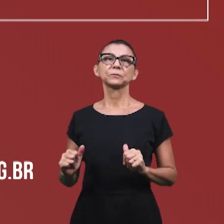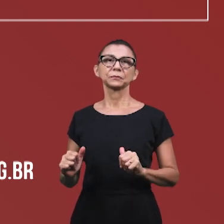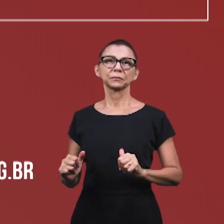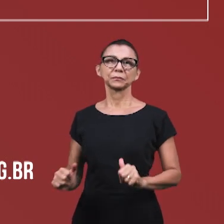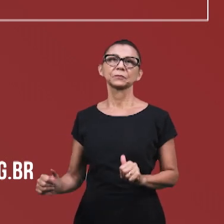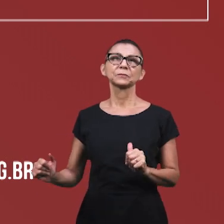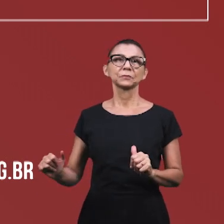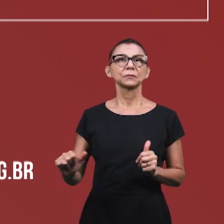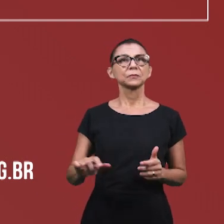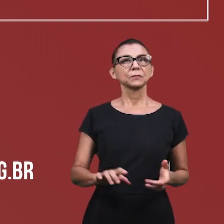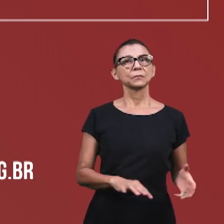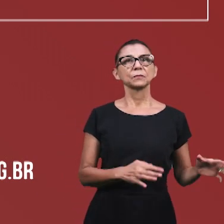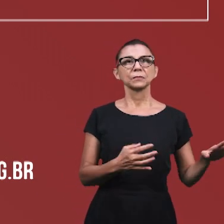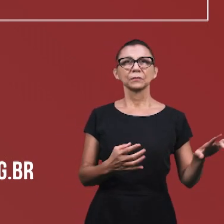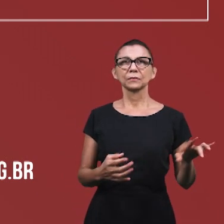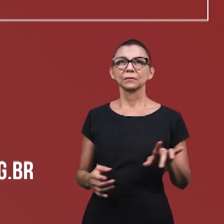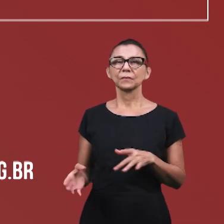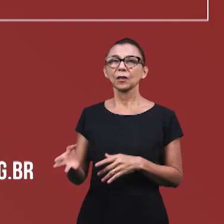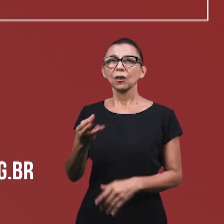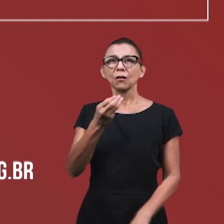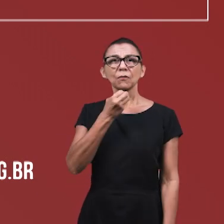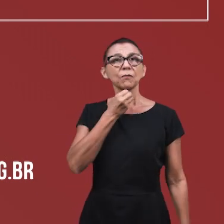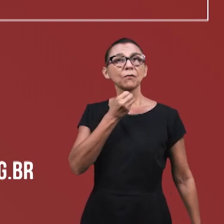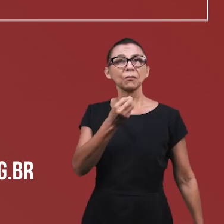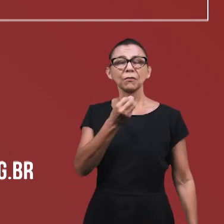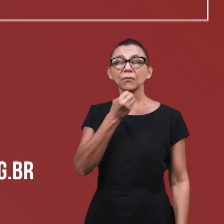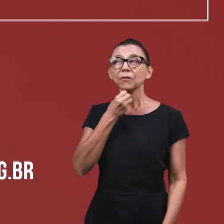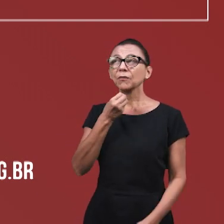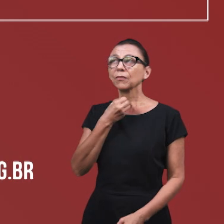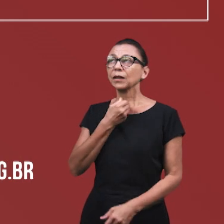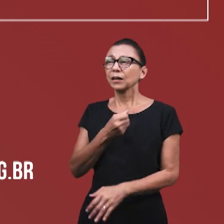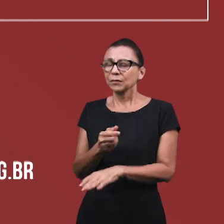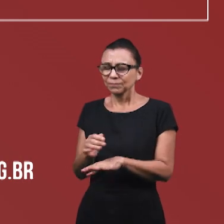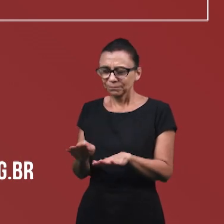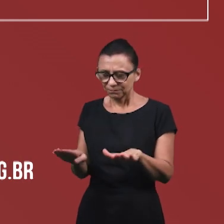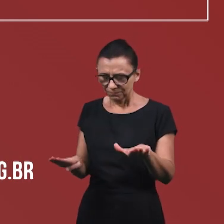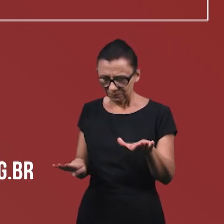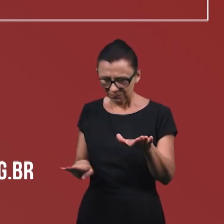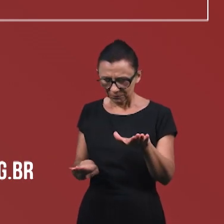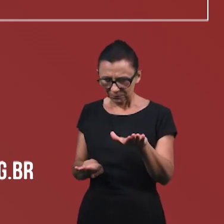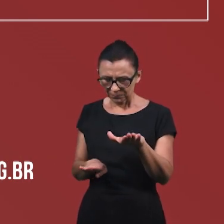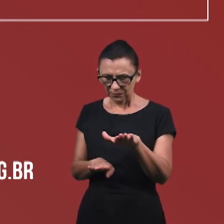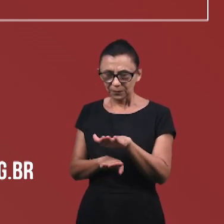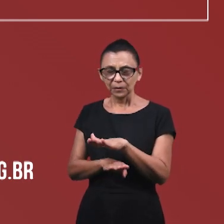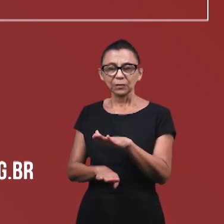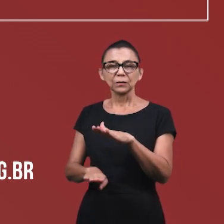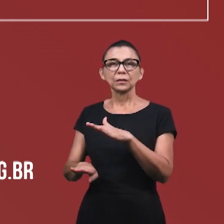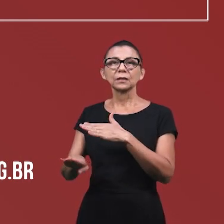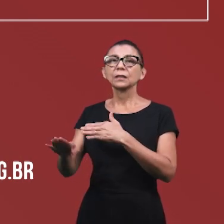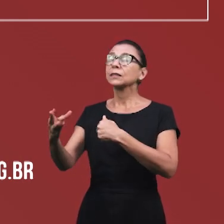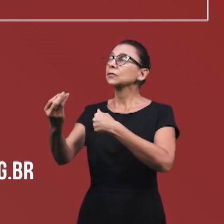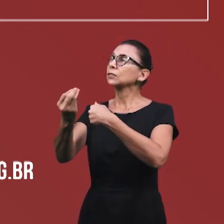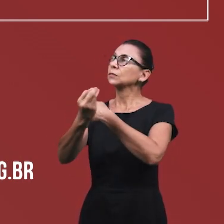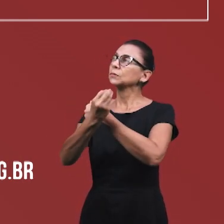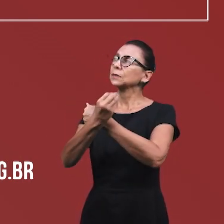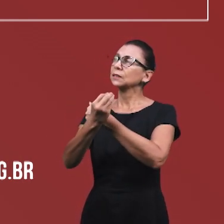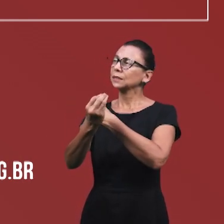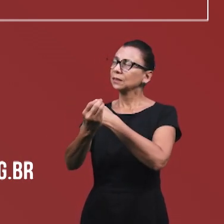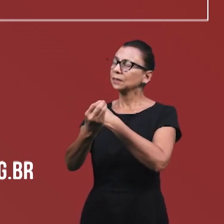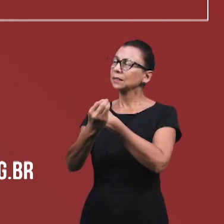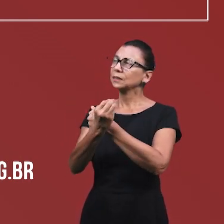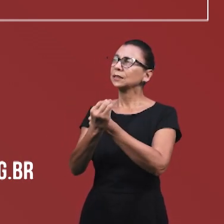carmesim. Tão frágil, tão pequeno sou, cuida